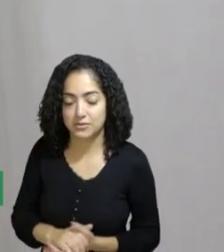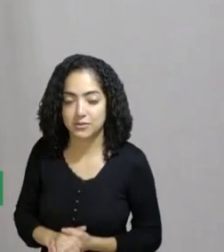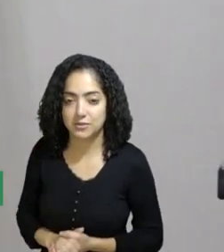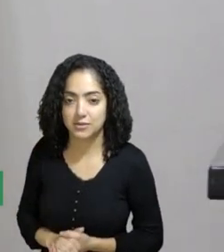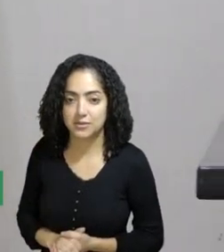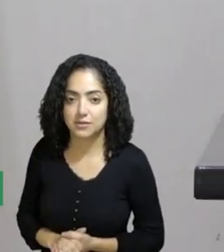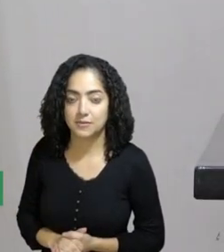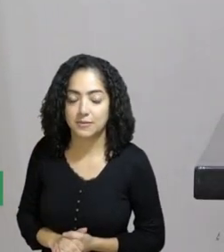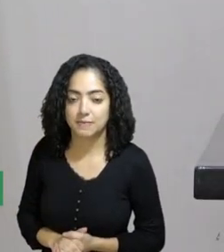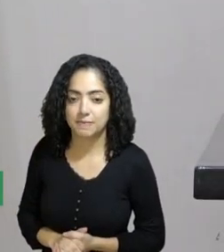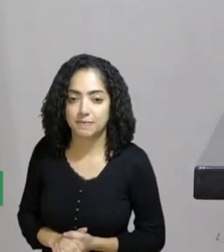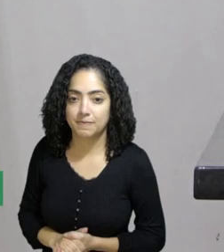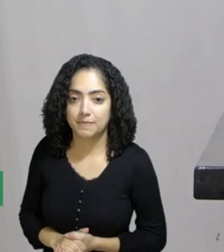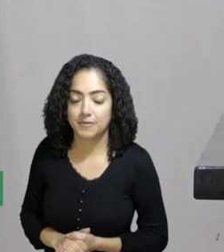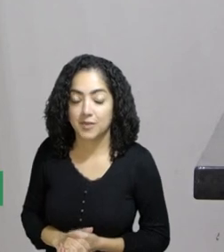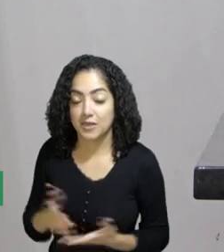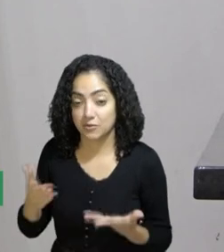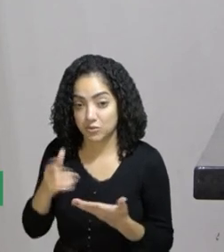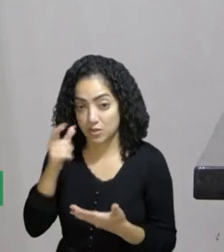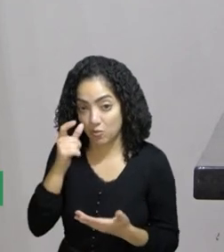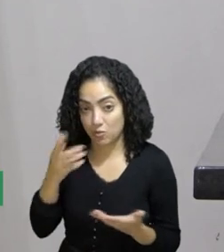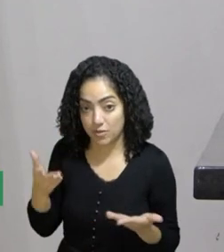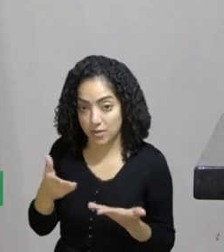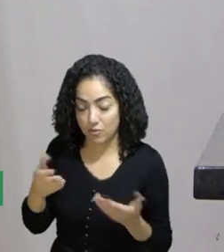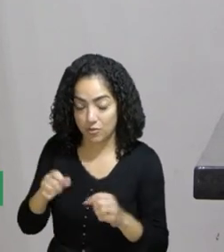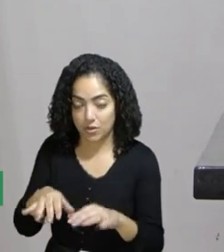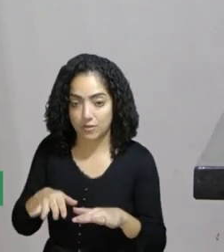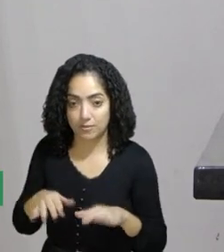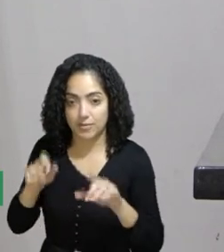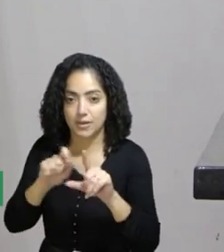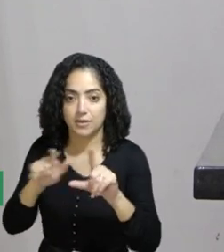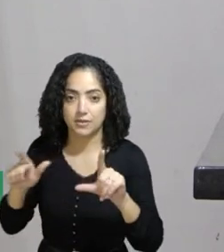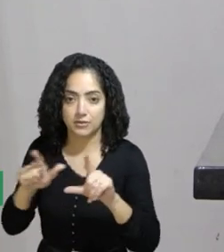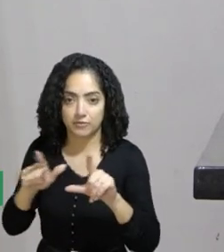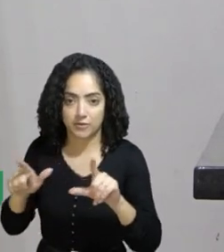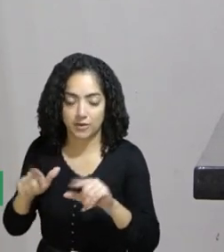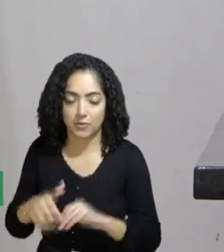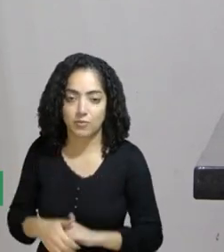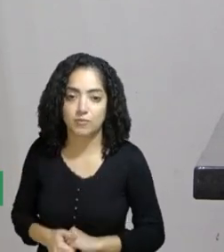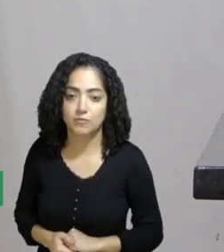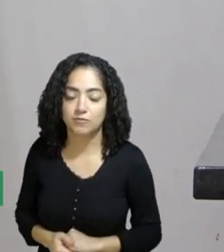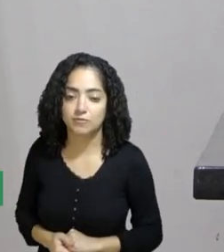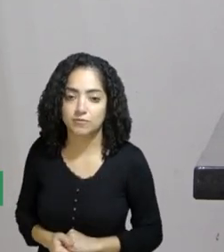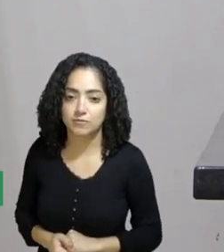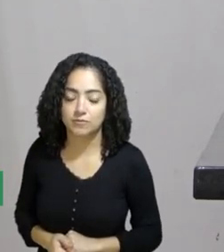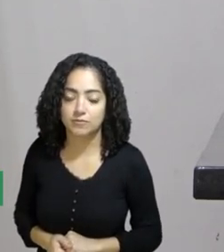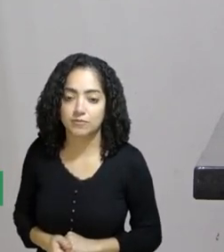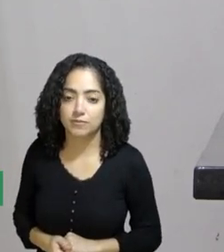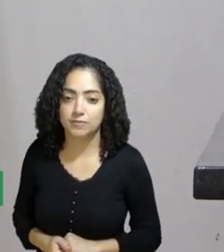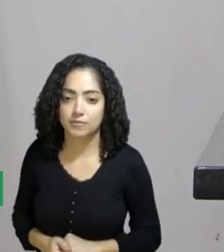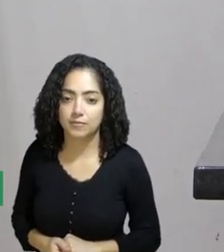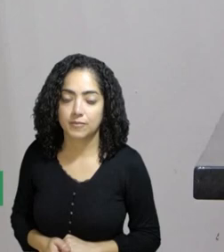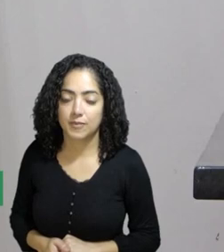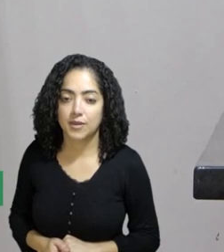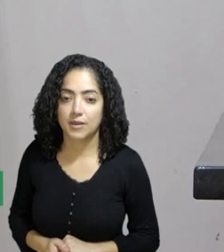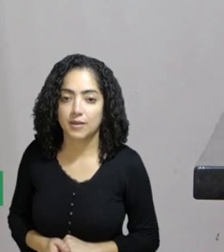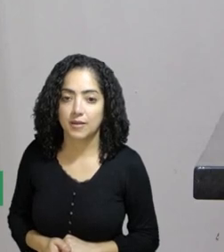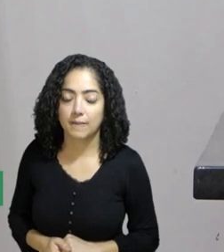e catarinenses que nos acompanham pela TV da nossa Alesc. Primeiramente, eu